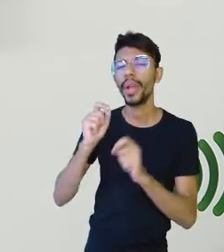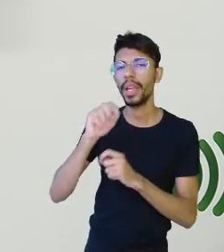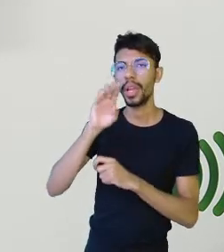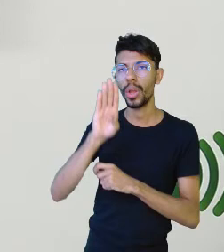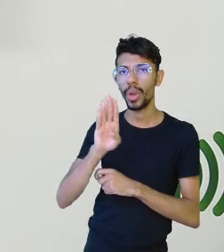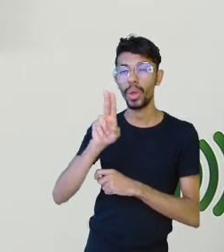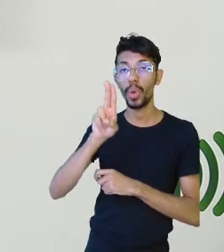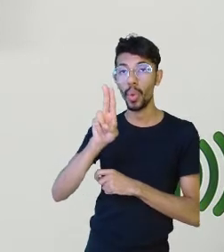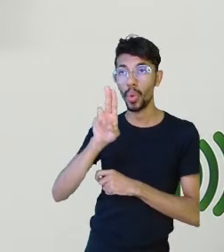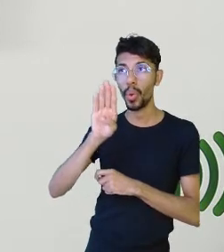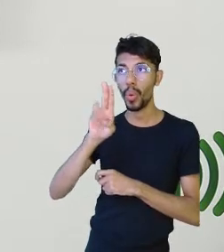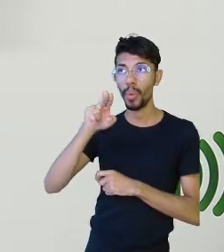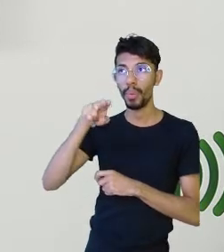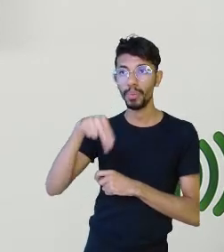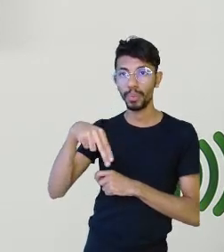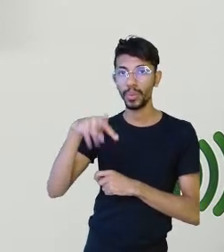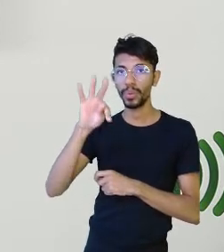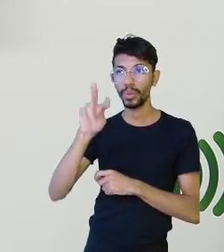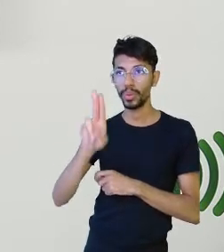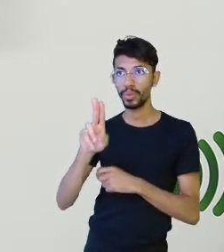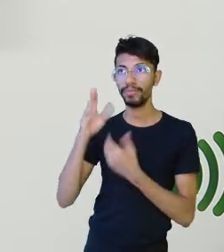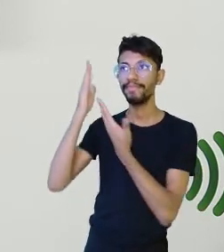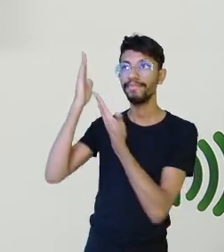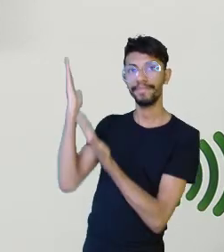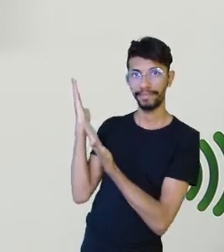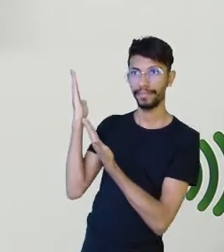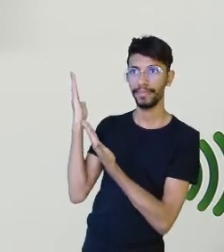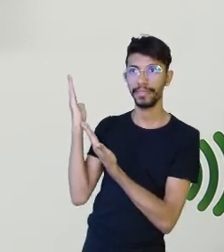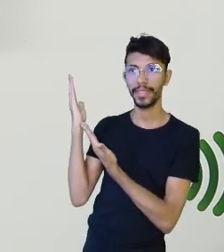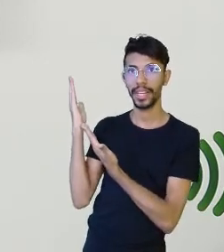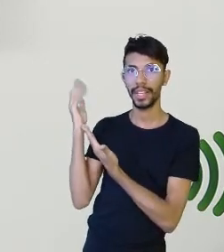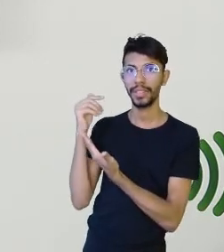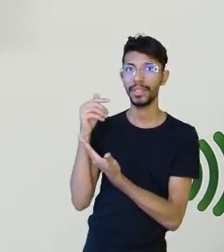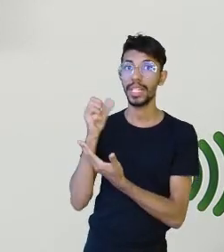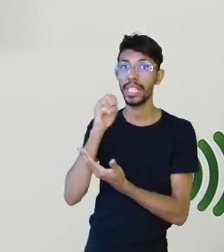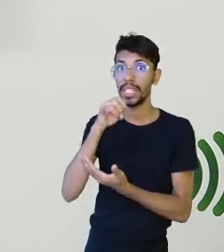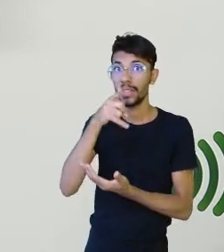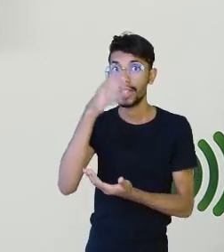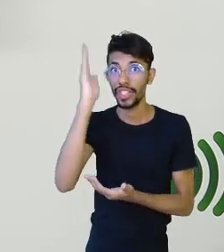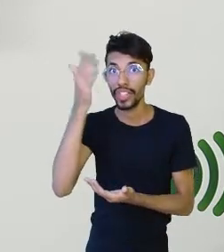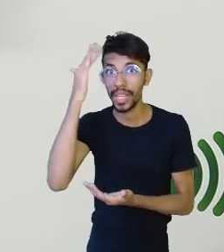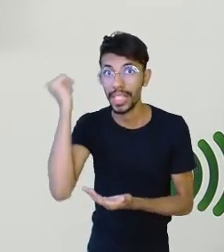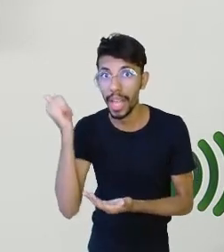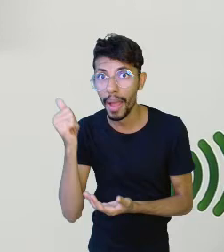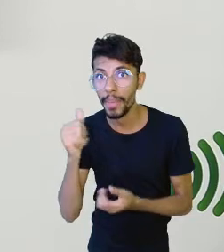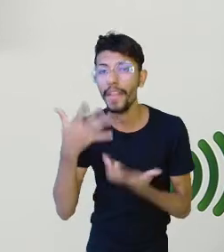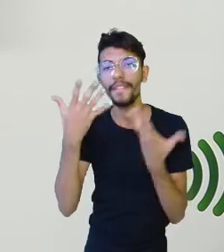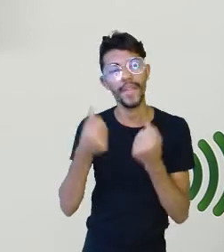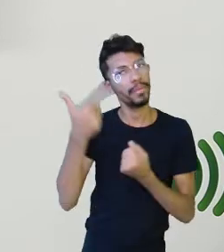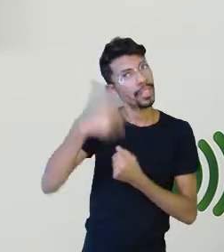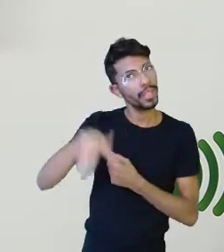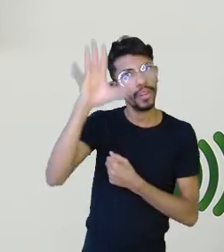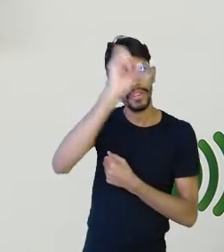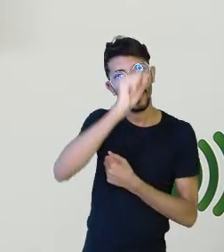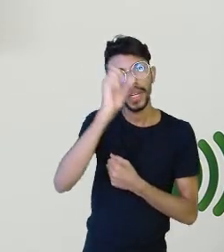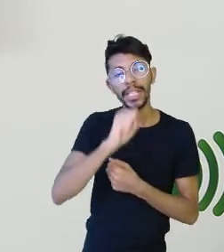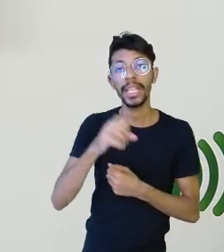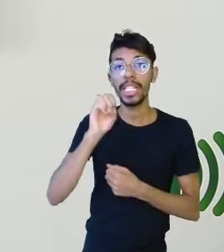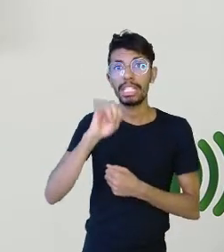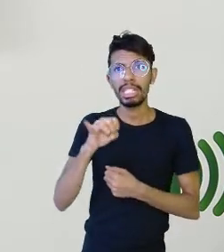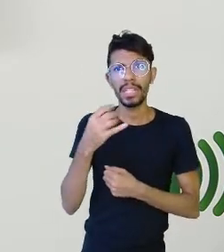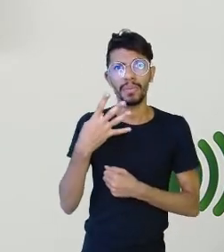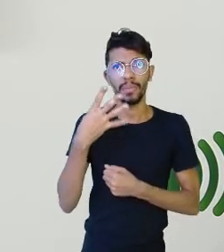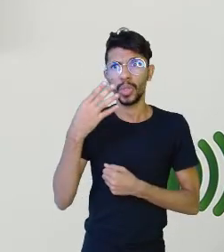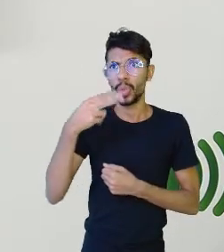Está escrito aí na tua tela. Se você já sabe, vamos aprender novamente. E se você nunca ouviu, chama quem está aí perto